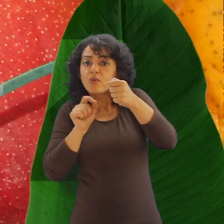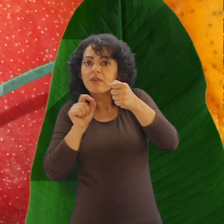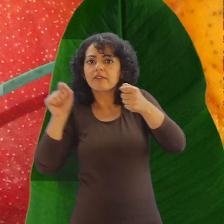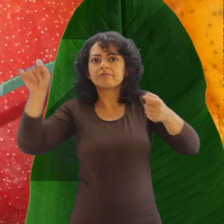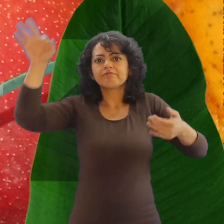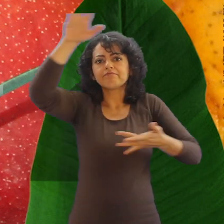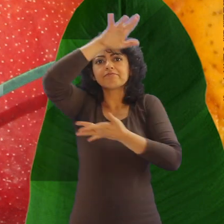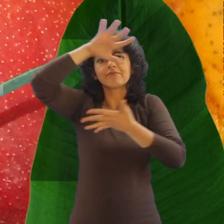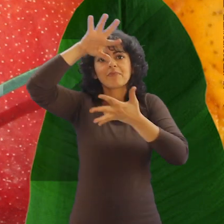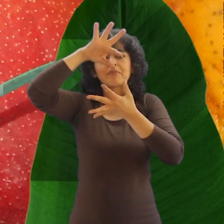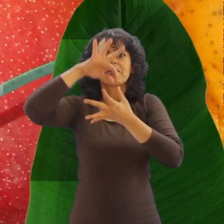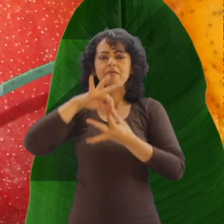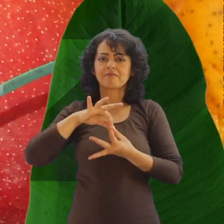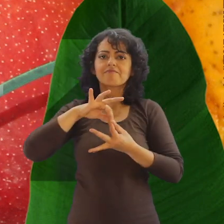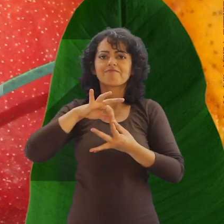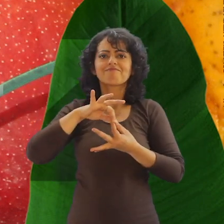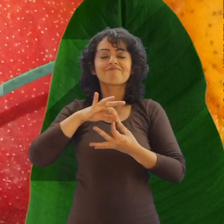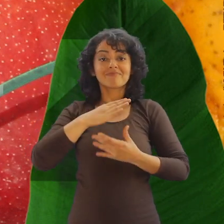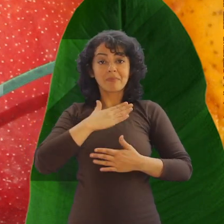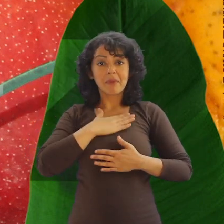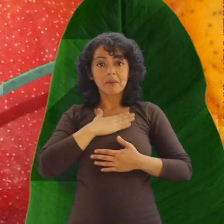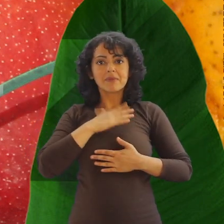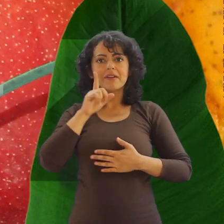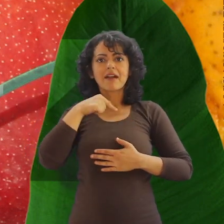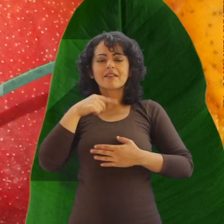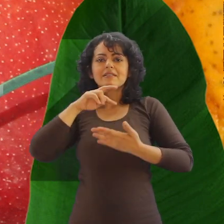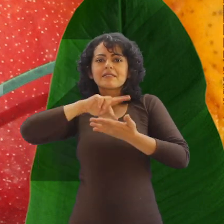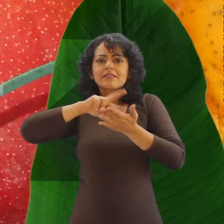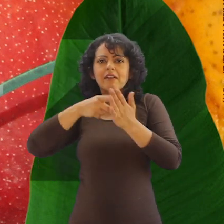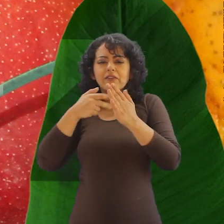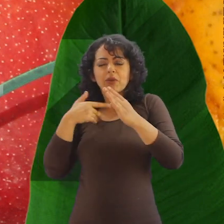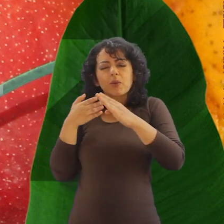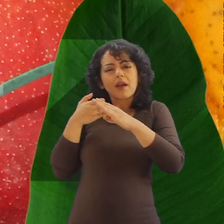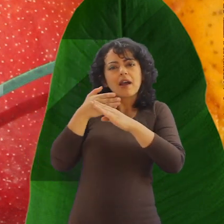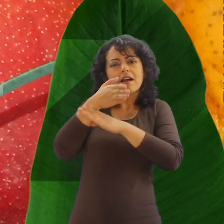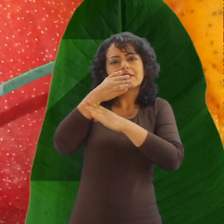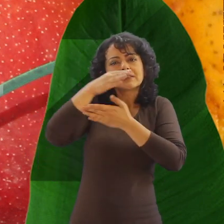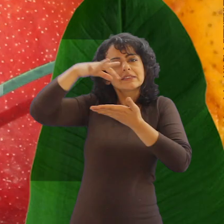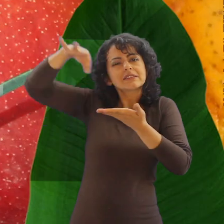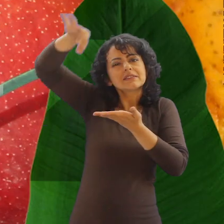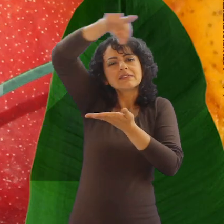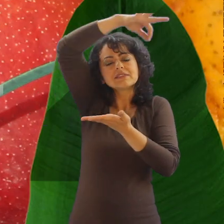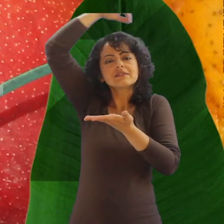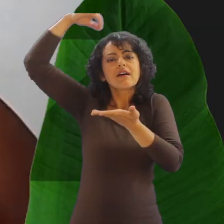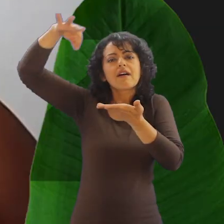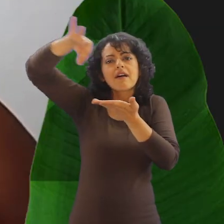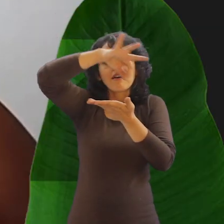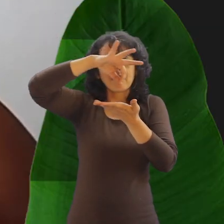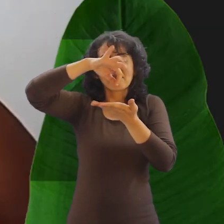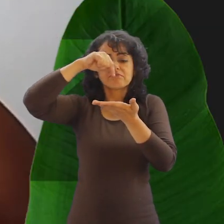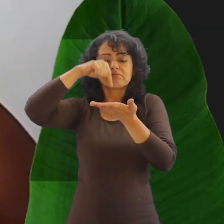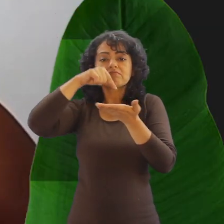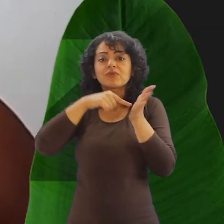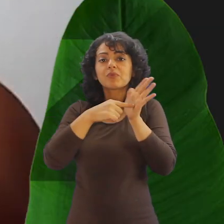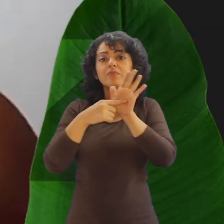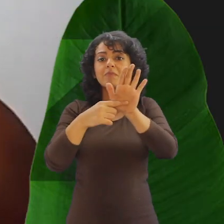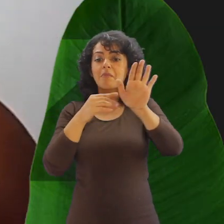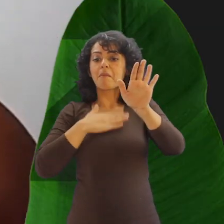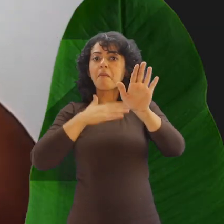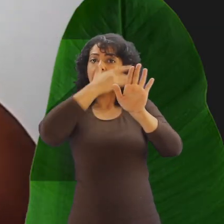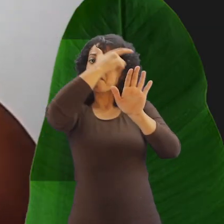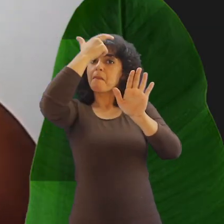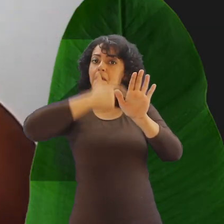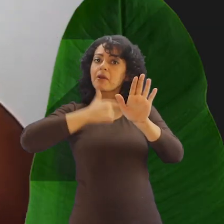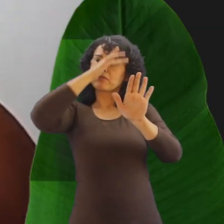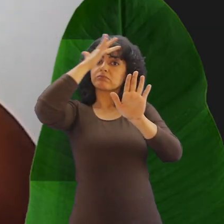A espiritualidade, para mim, é o acesso ao sagrado. O sagrado como uma expressão do ser. E durante a